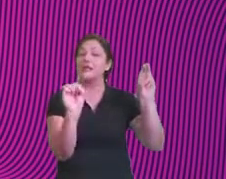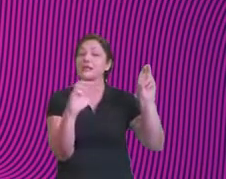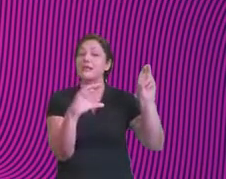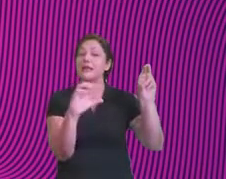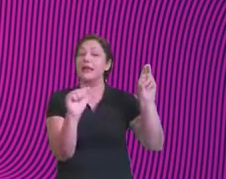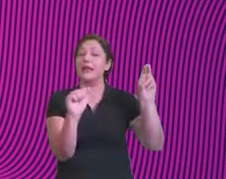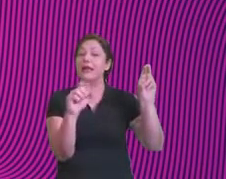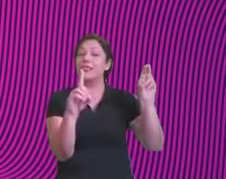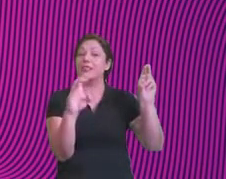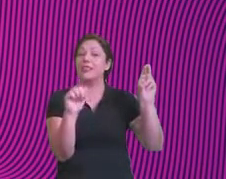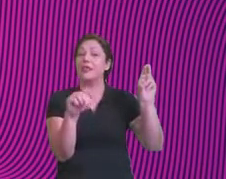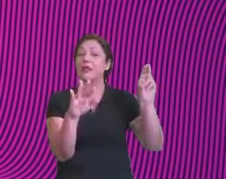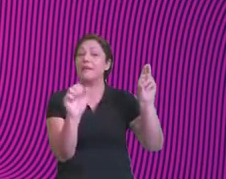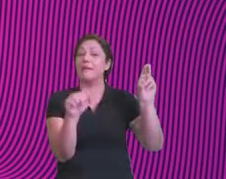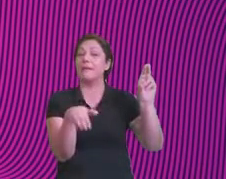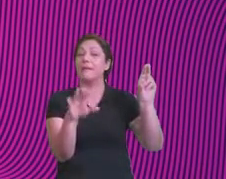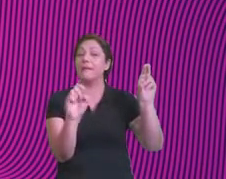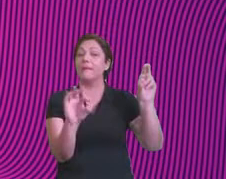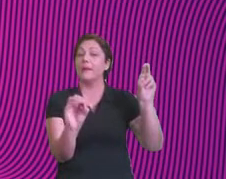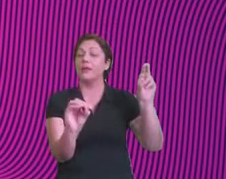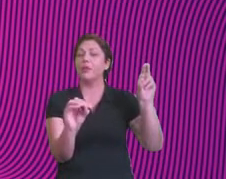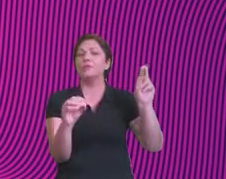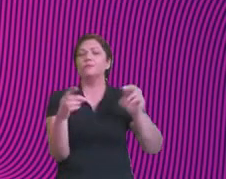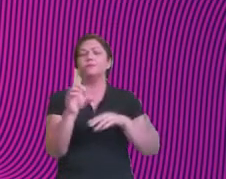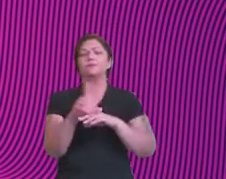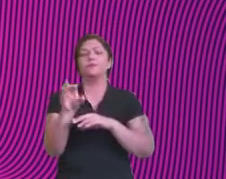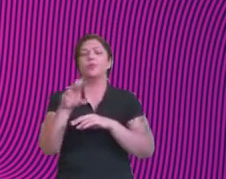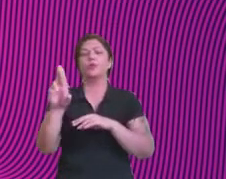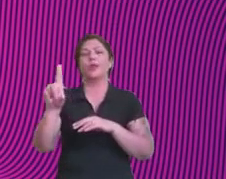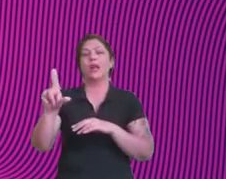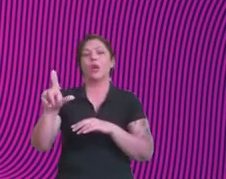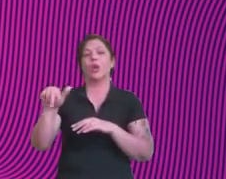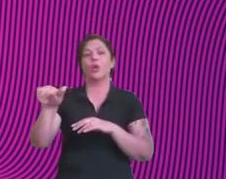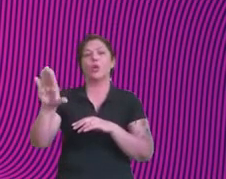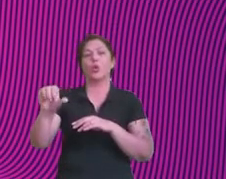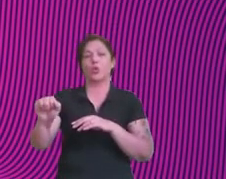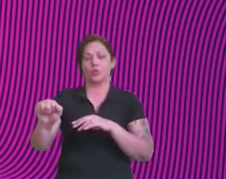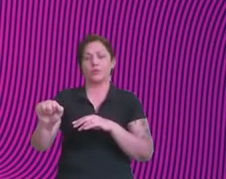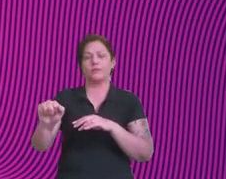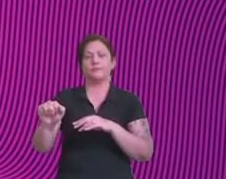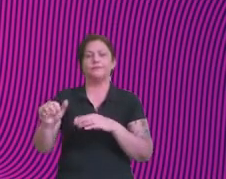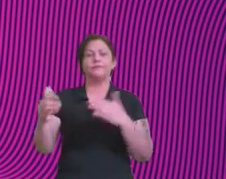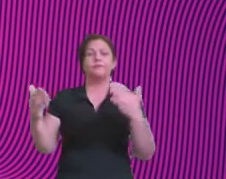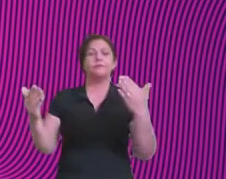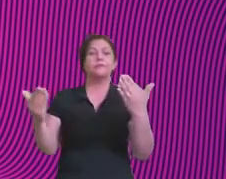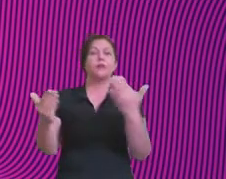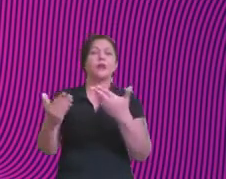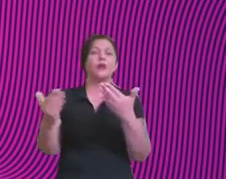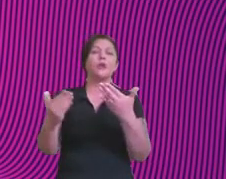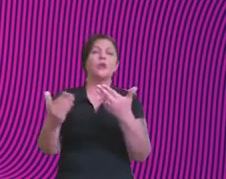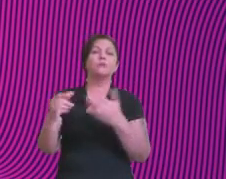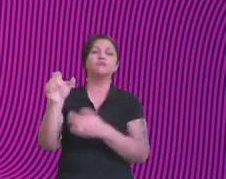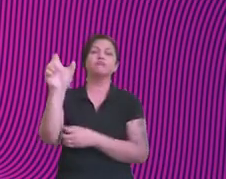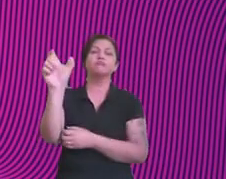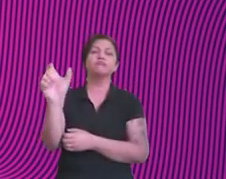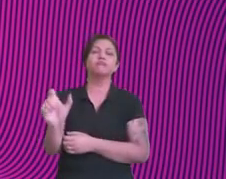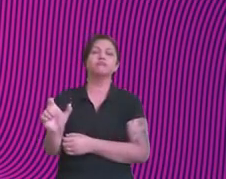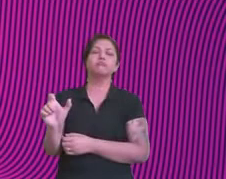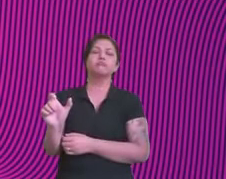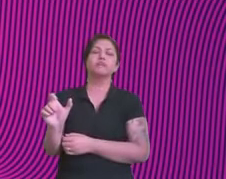Lúcia Chagas. Lúcia, a gente tem agora uma paciente que a gente